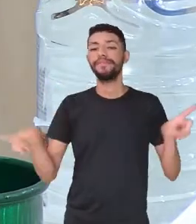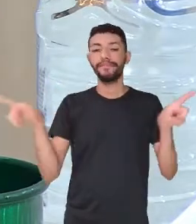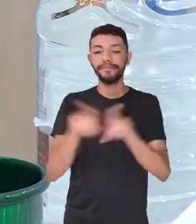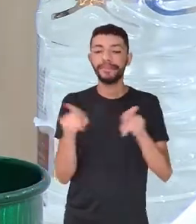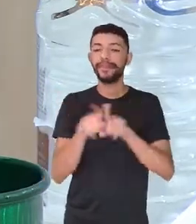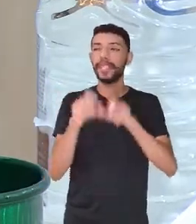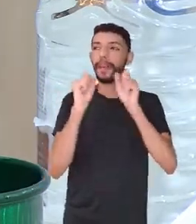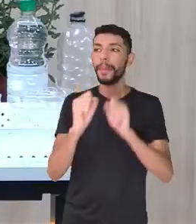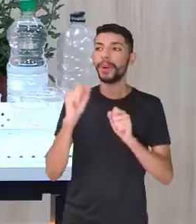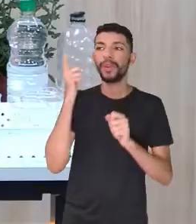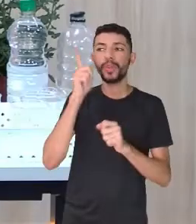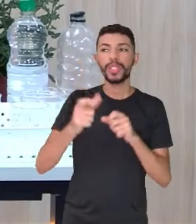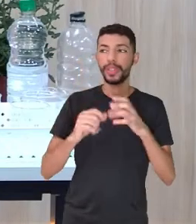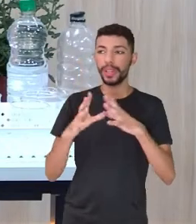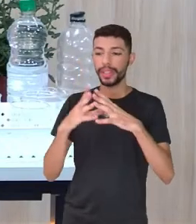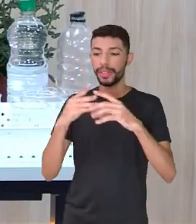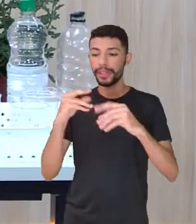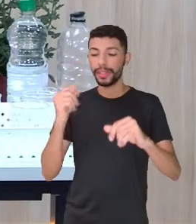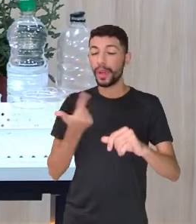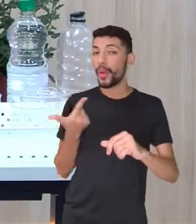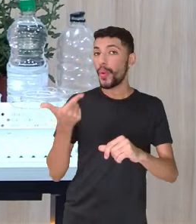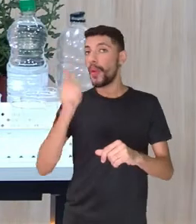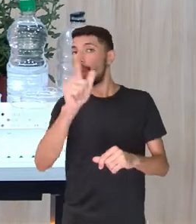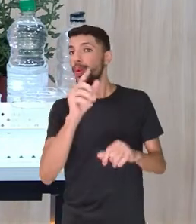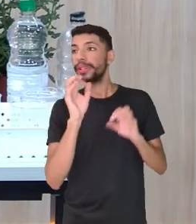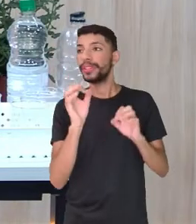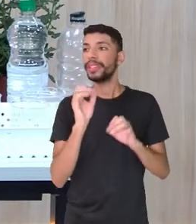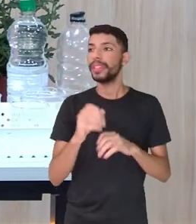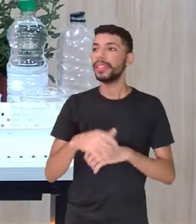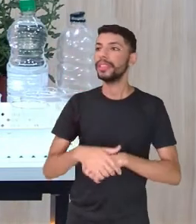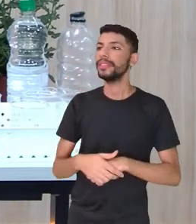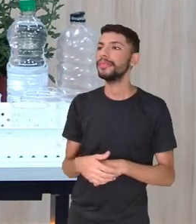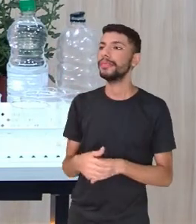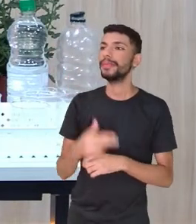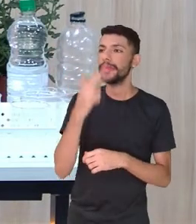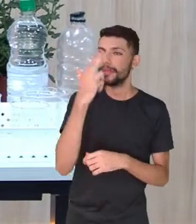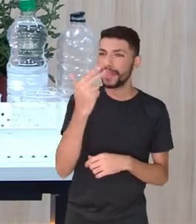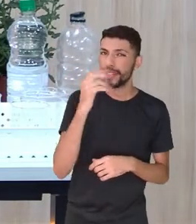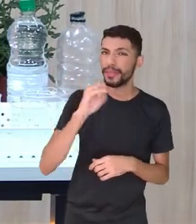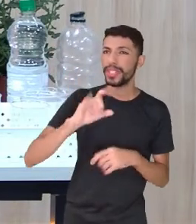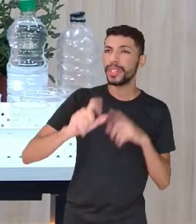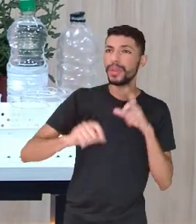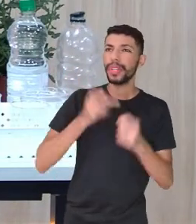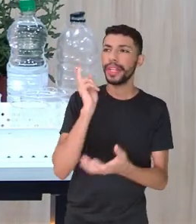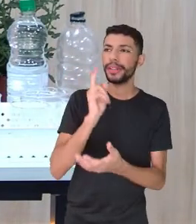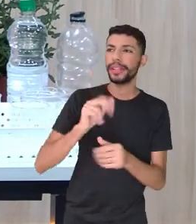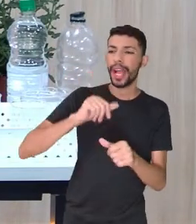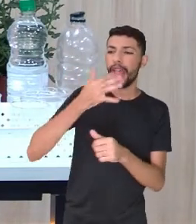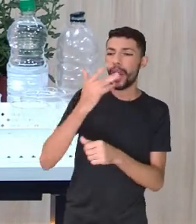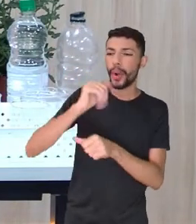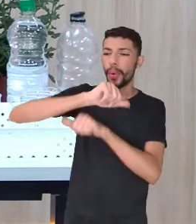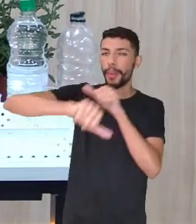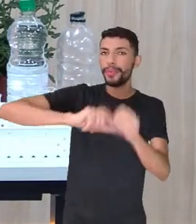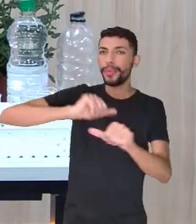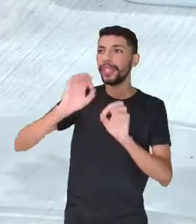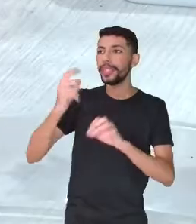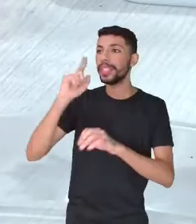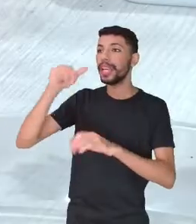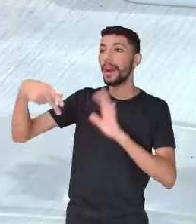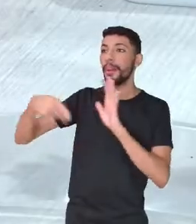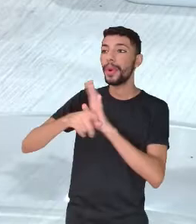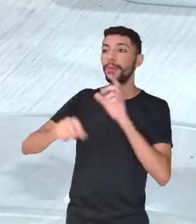ela dissolva outra substância, mesmo que ela mude de cor, que é a questão do